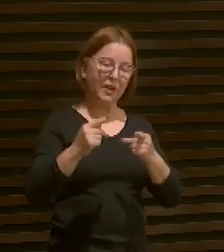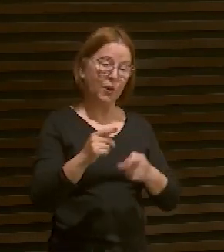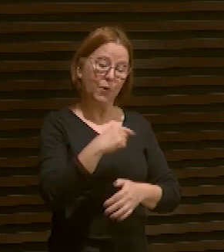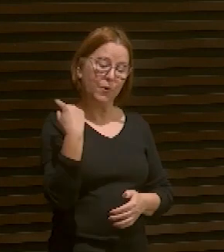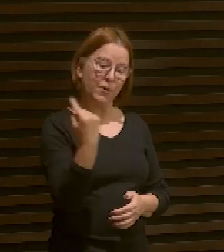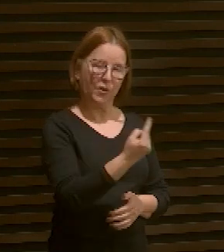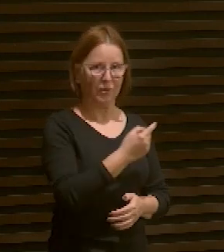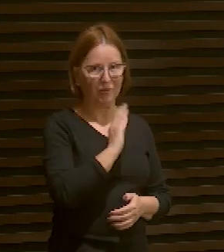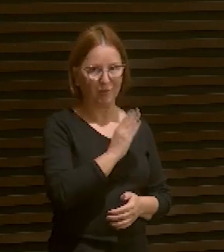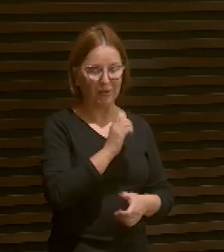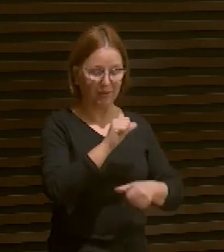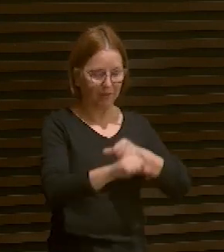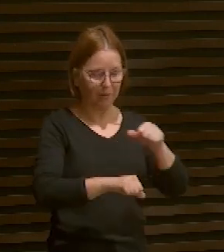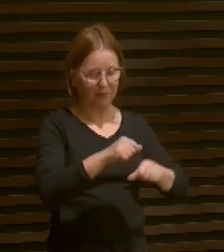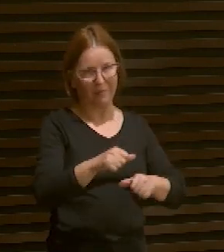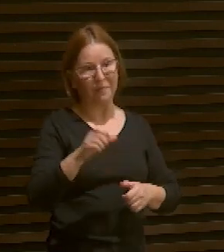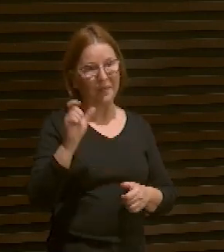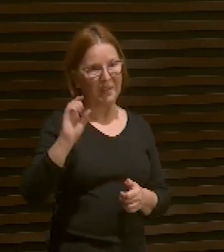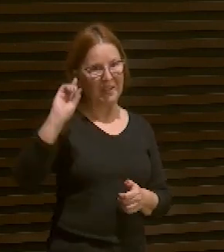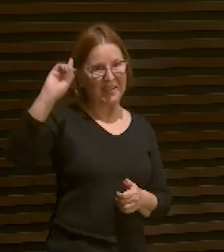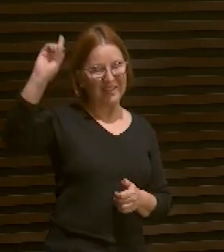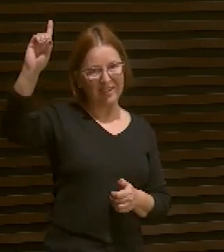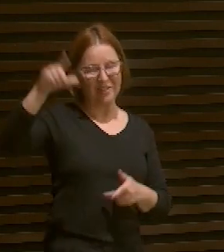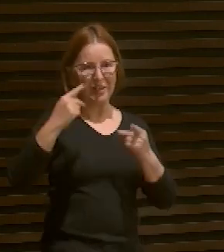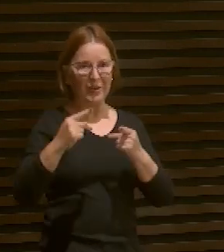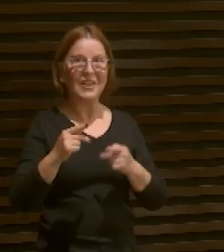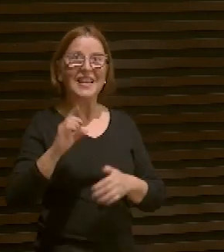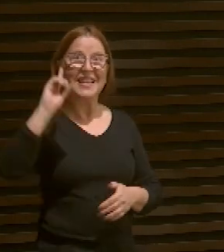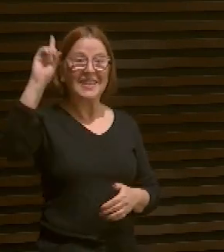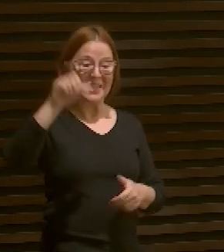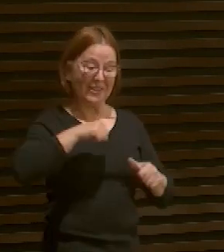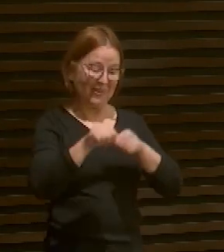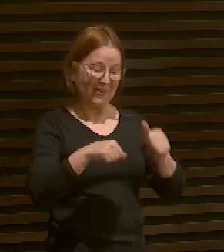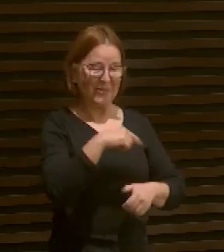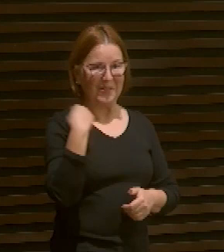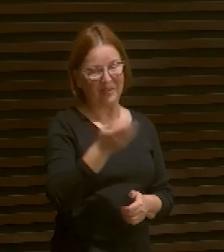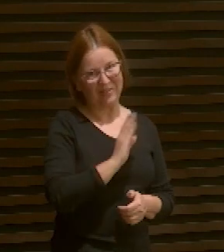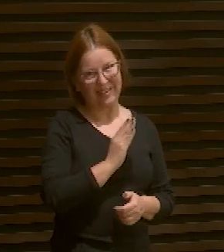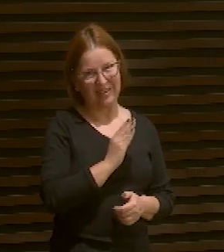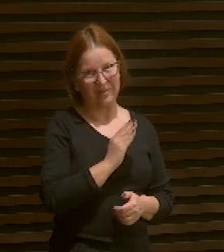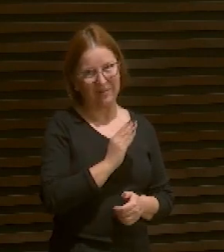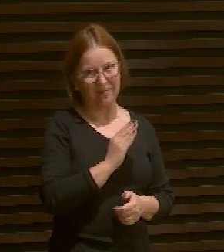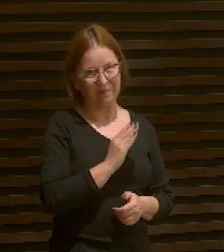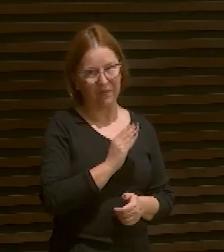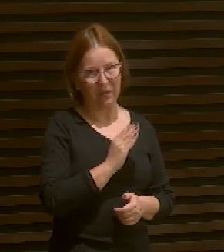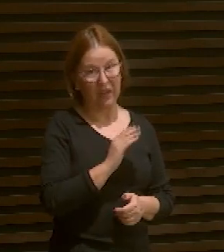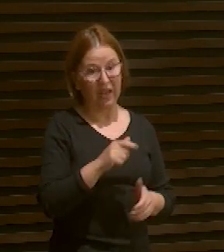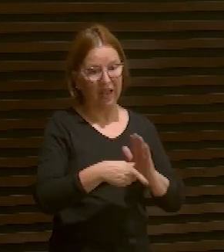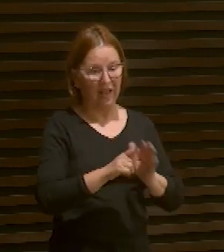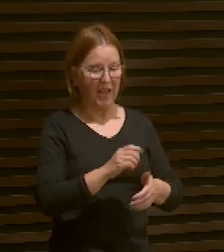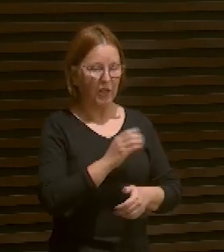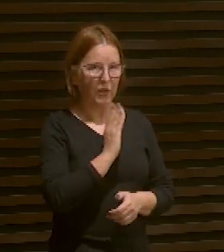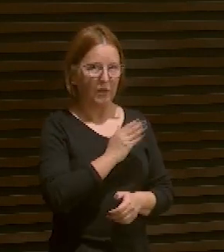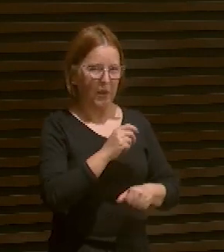substituído. A palavra de Deus diz que Deus trocou o nosso coração, tirando um coração de pedra e